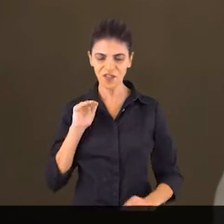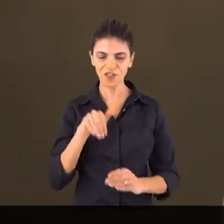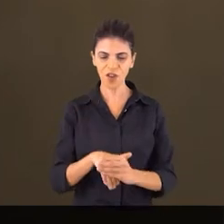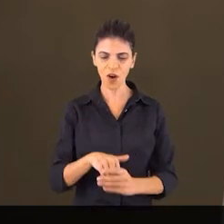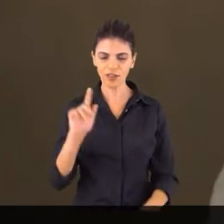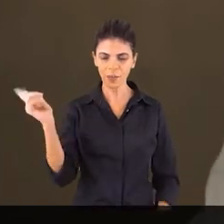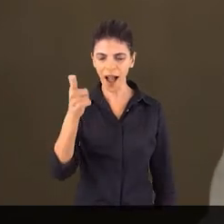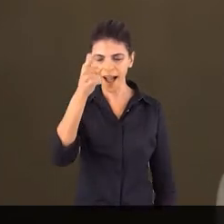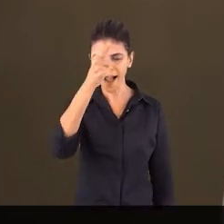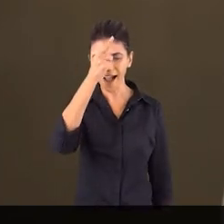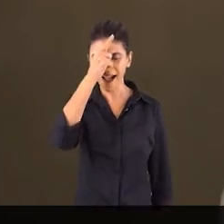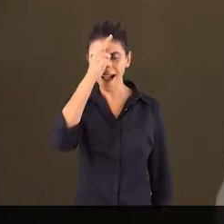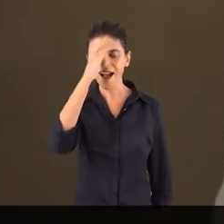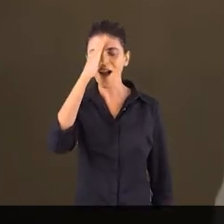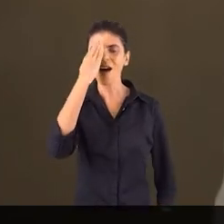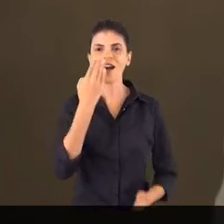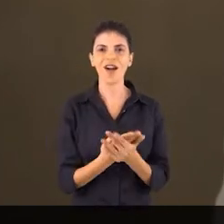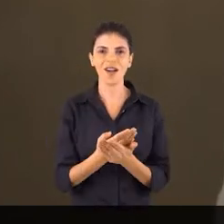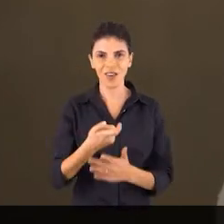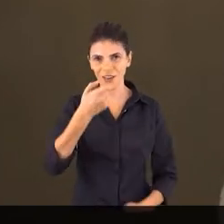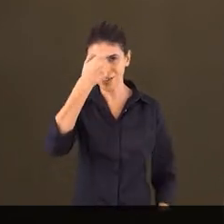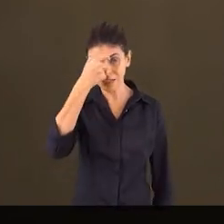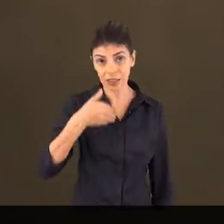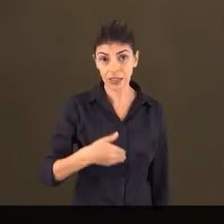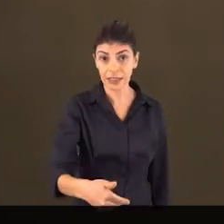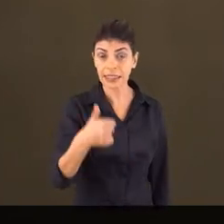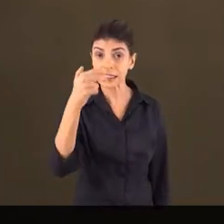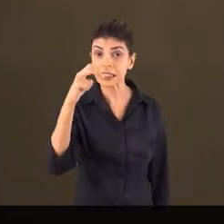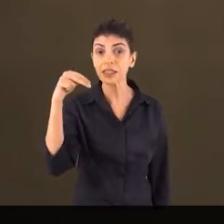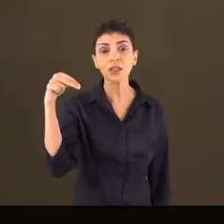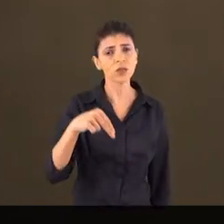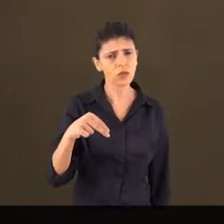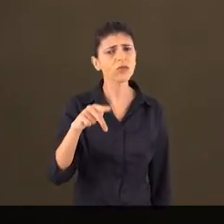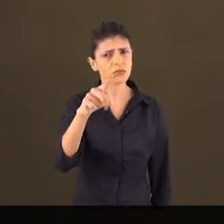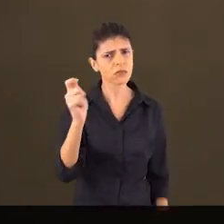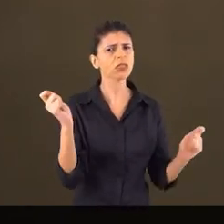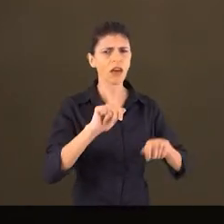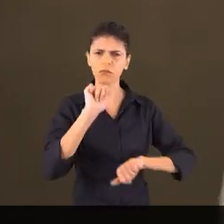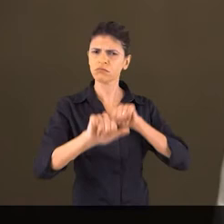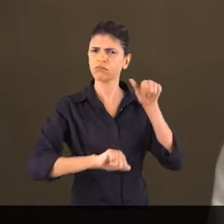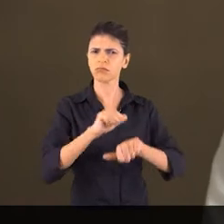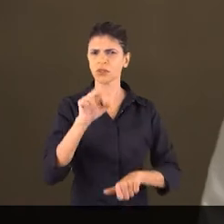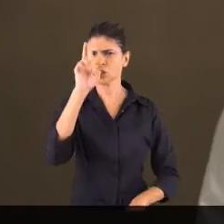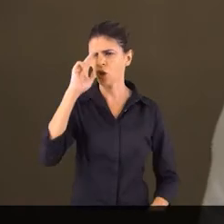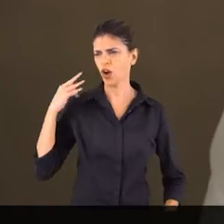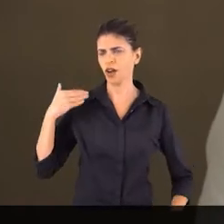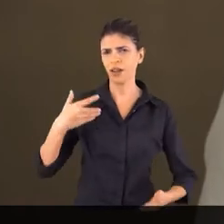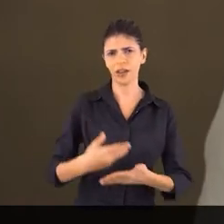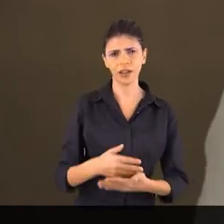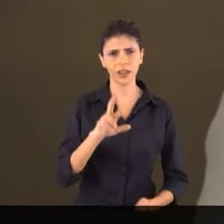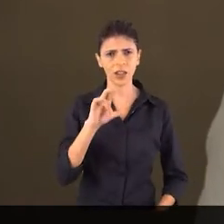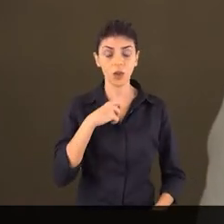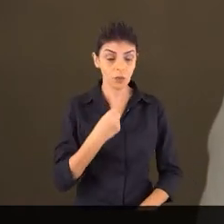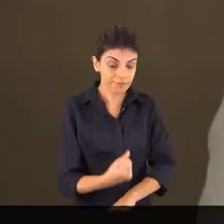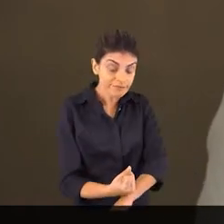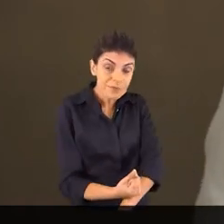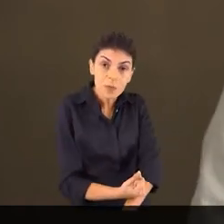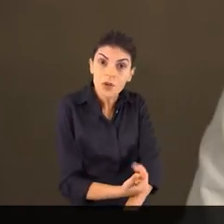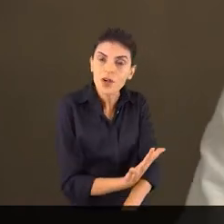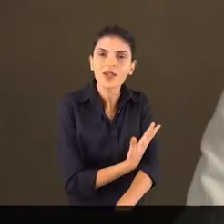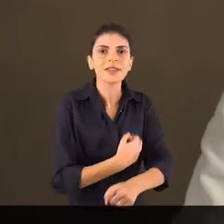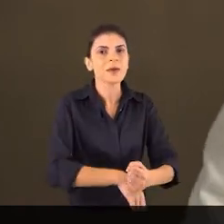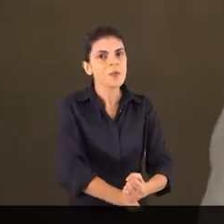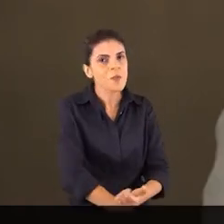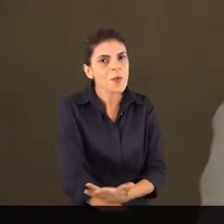exercício democrata de cada cidadão. No dia 15, você tem a oportunidade de mudar a história do Rio de Janeiro. Eu